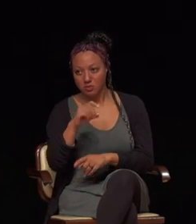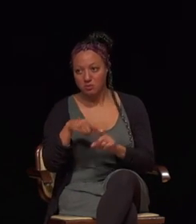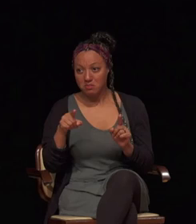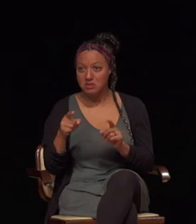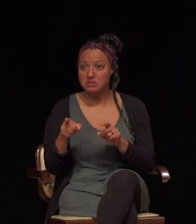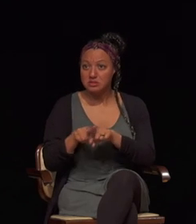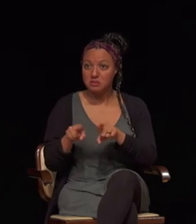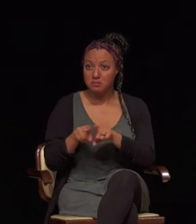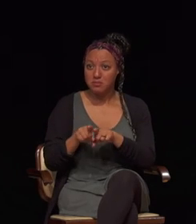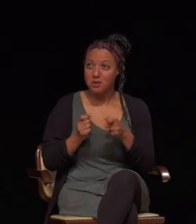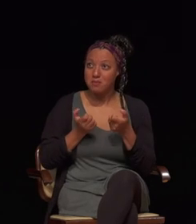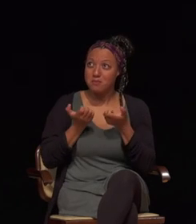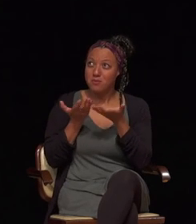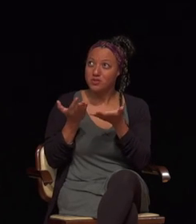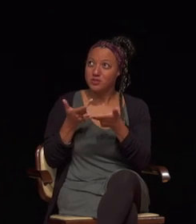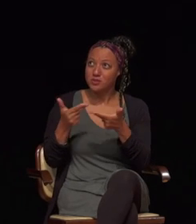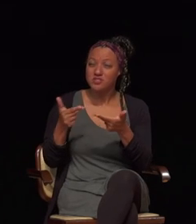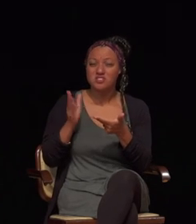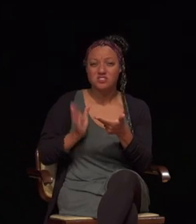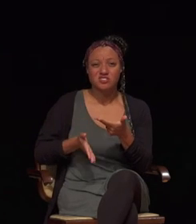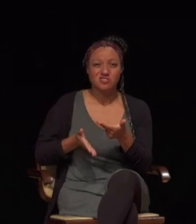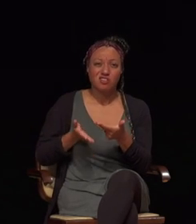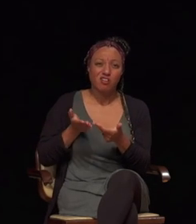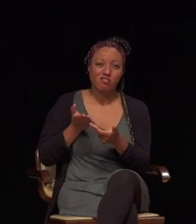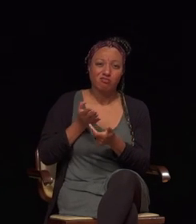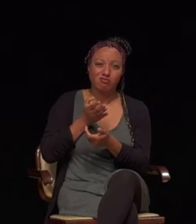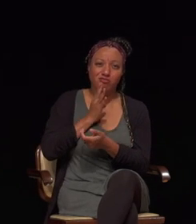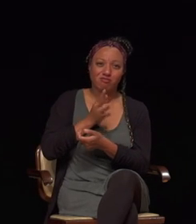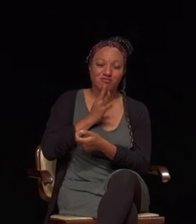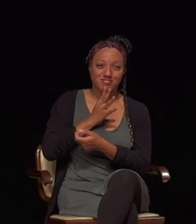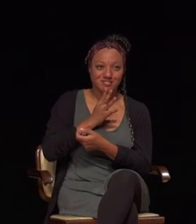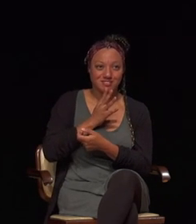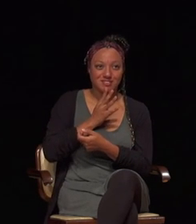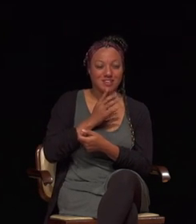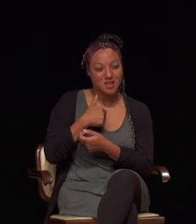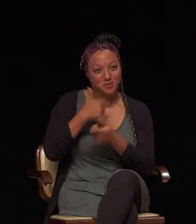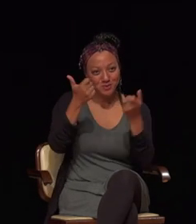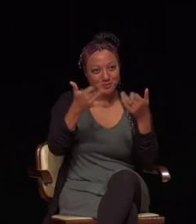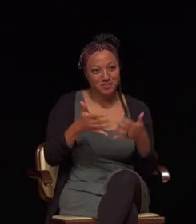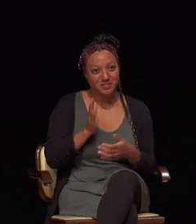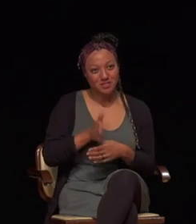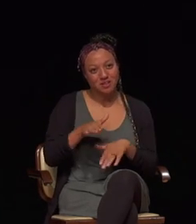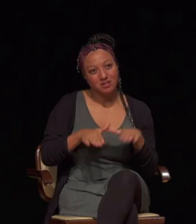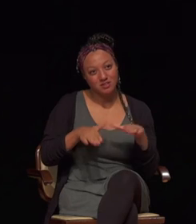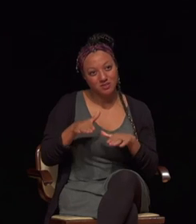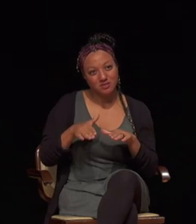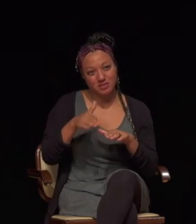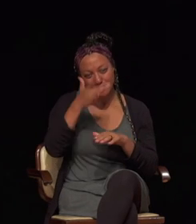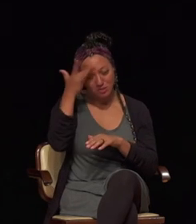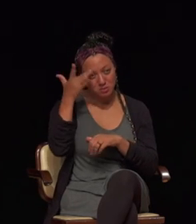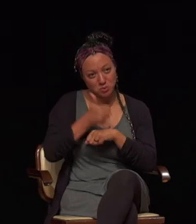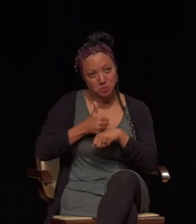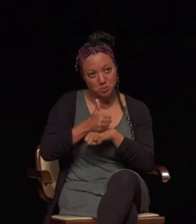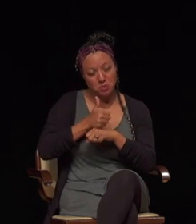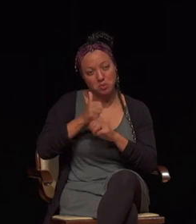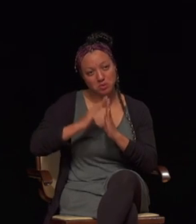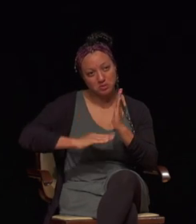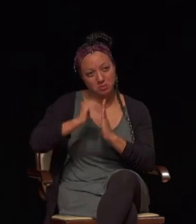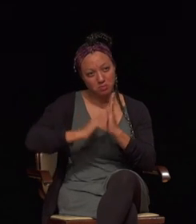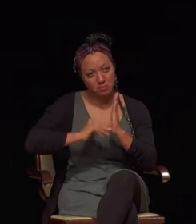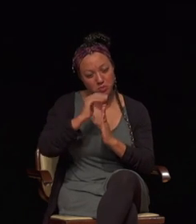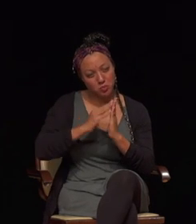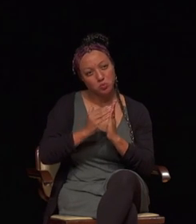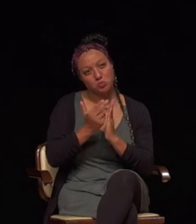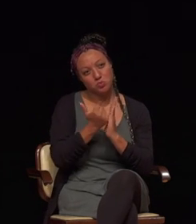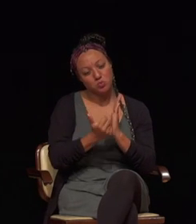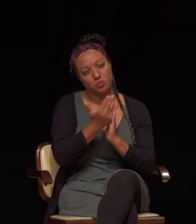muitas vezes previamente conhecem então quando eu expliquei que muitas vezes esses pintores h dialogam